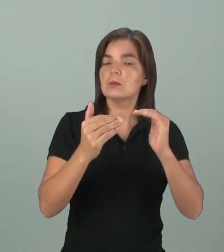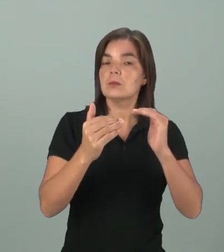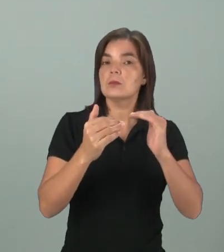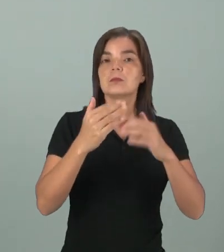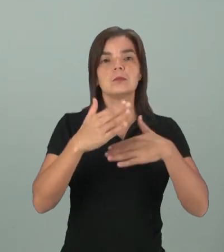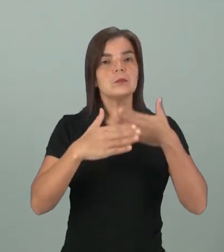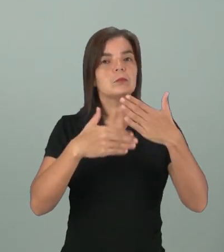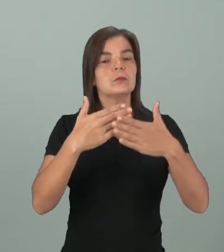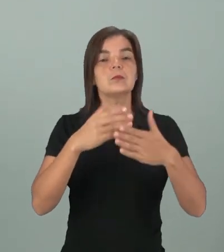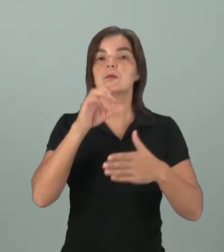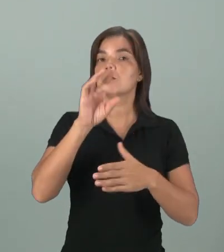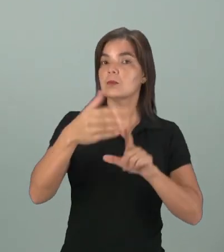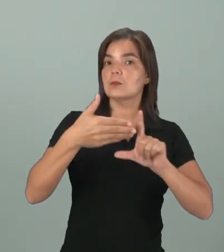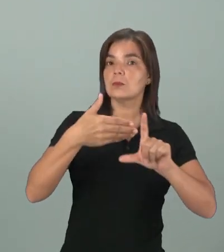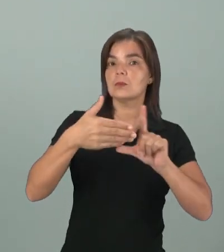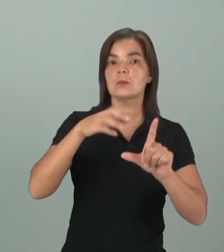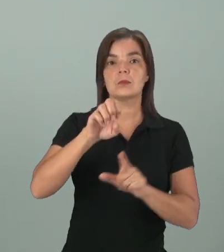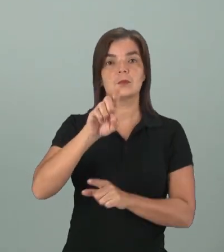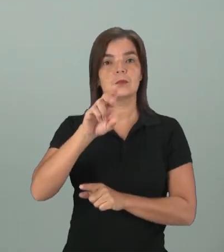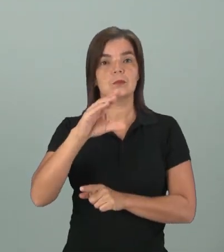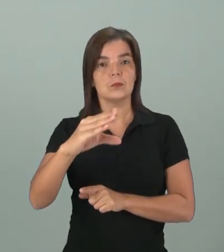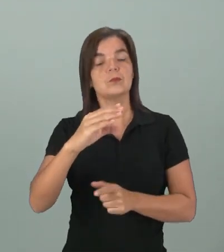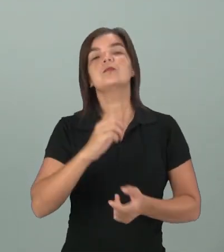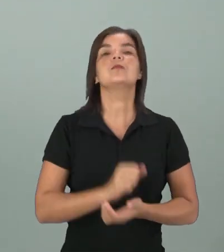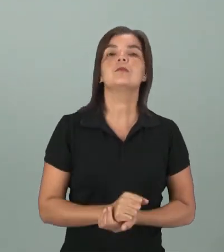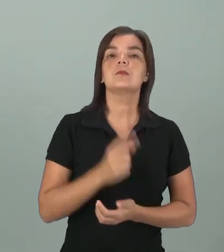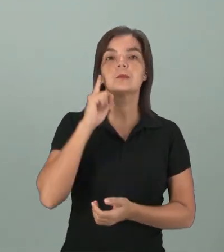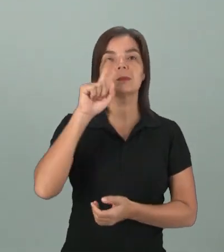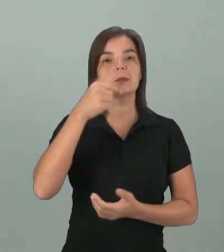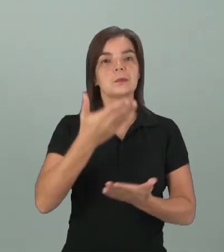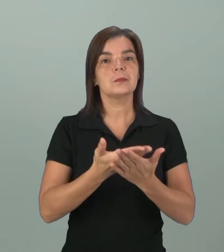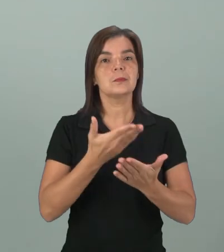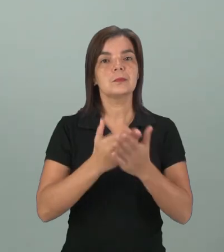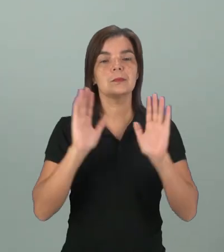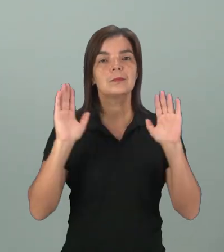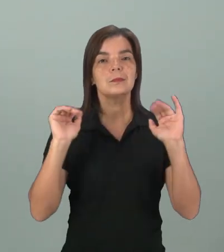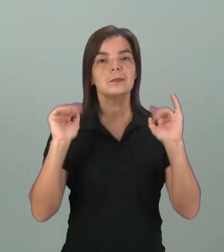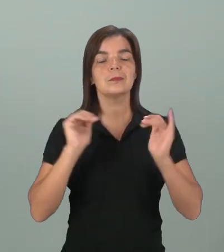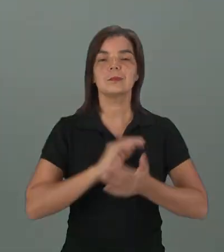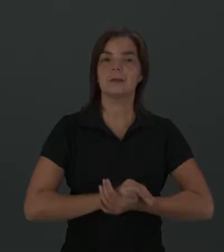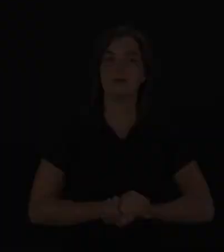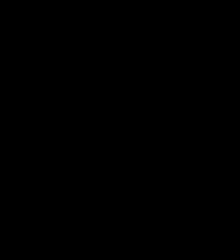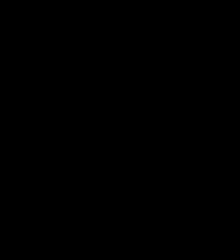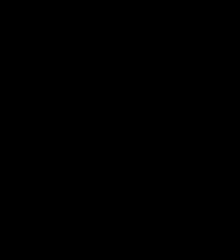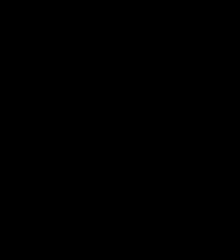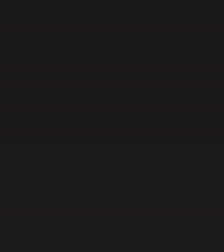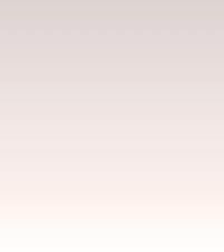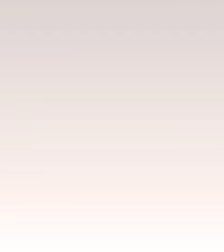passadamente, basta acessar a nossa plataforma Eduque. Até a próxima aula e bons estudos!